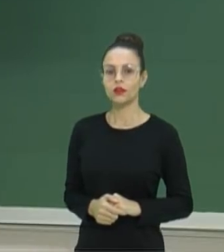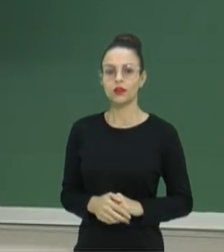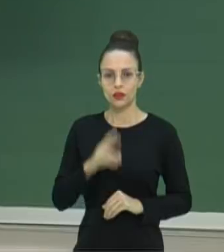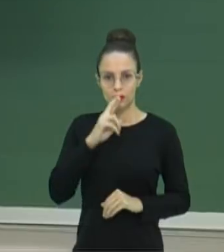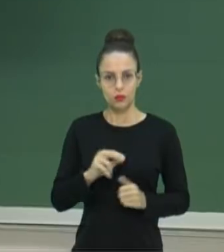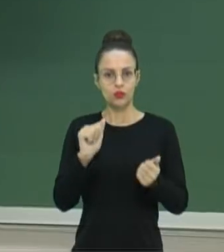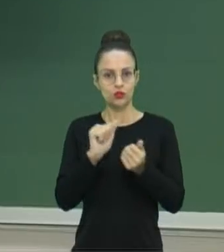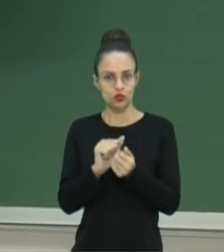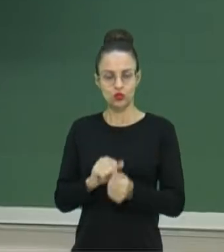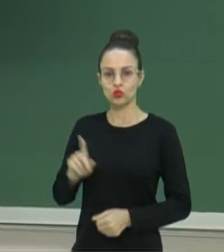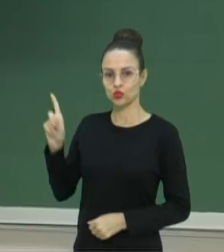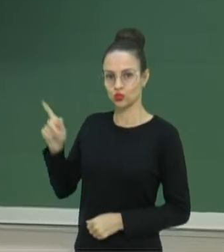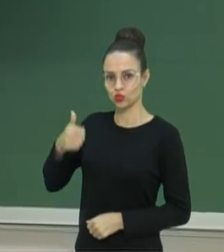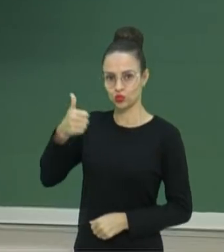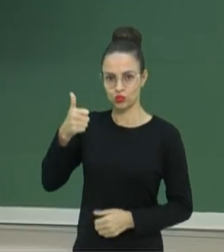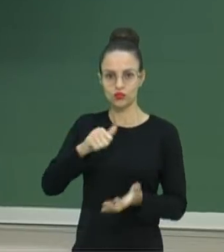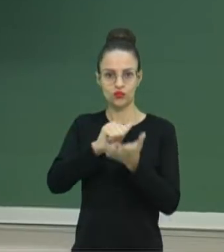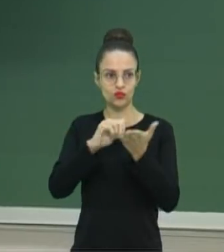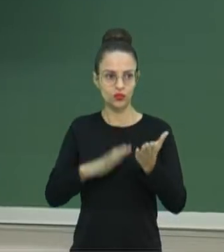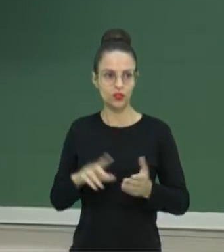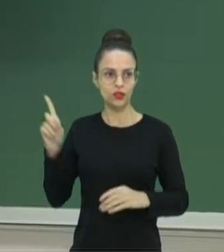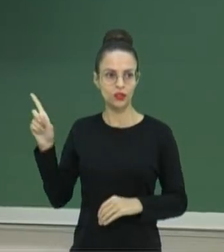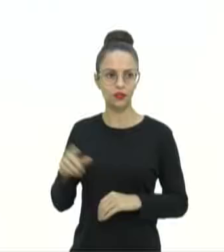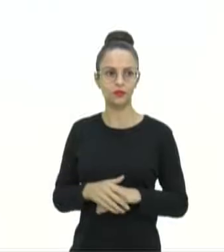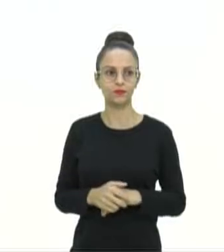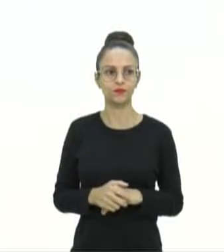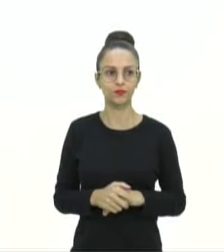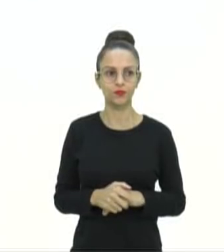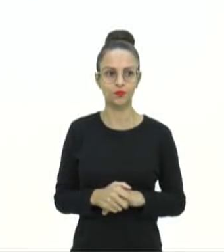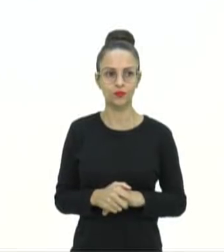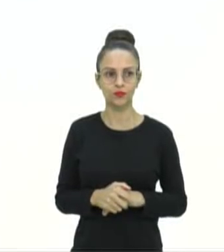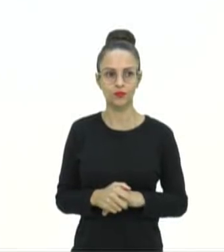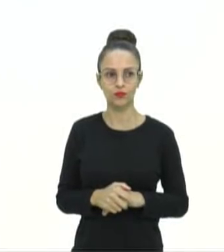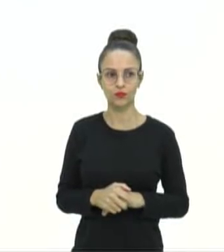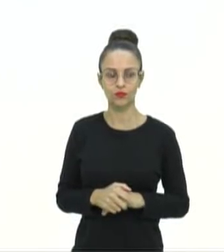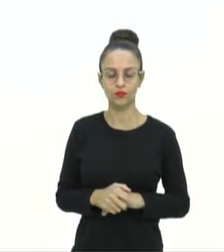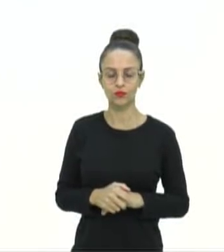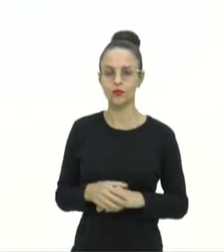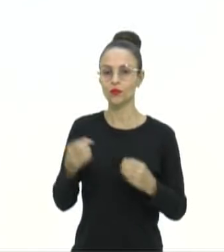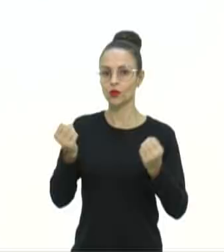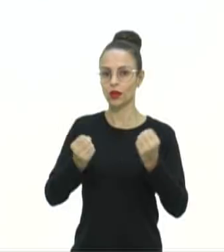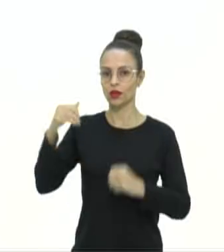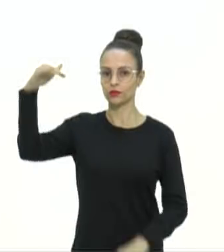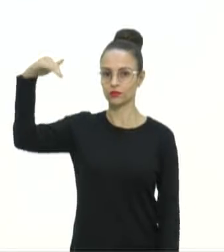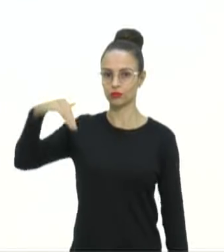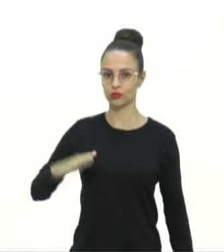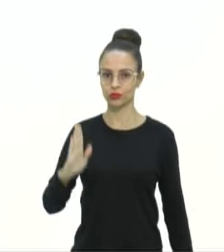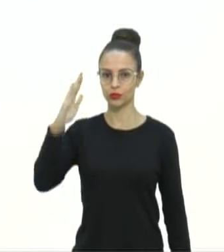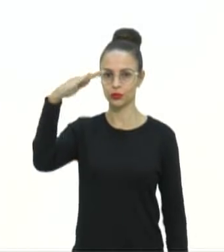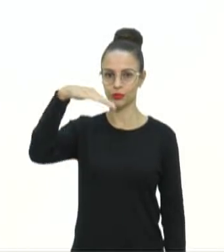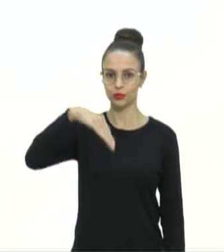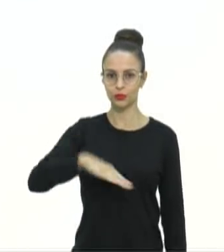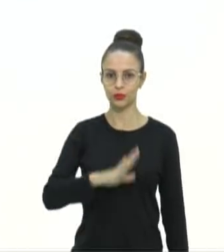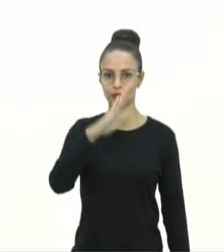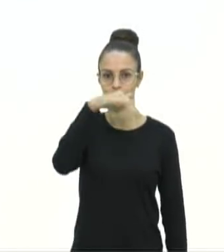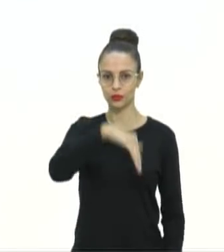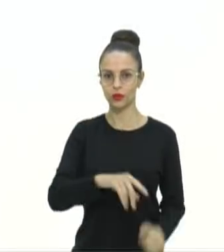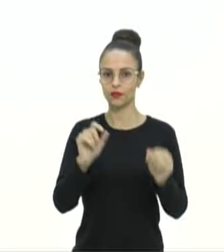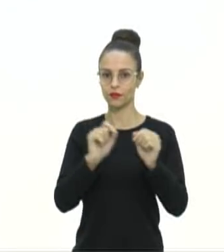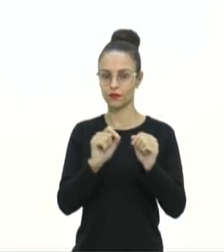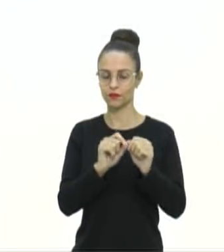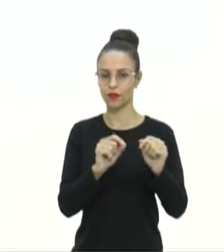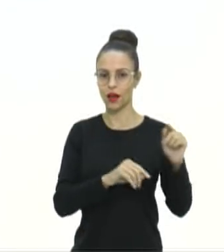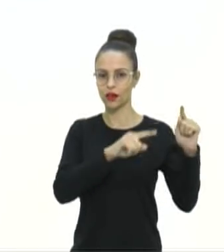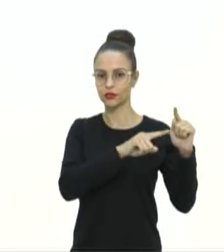esse exercício 1 aqui, tá? Ele fala o seguinte: um carrinho de uma montanha-russa, ao fazer sua trajetória